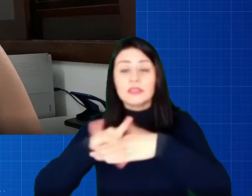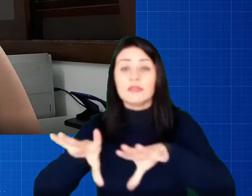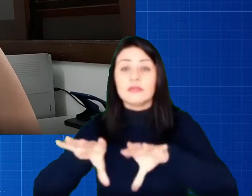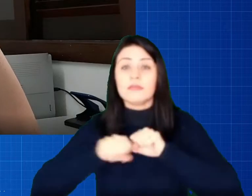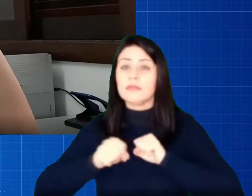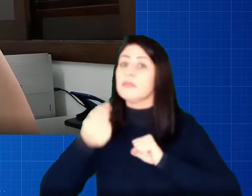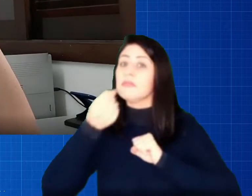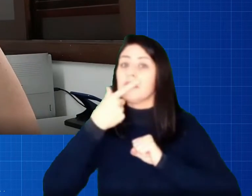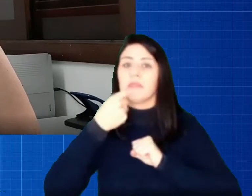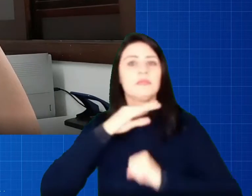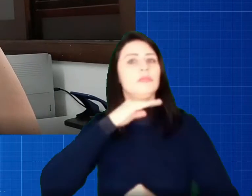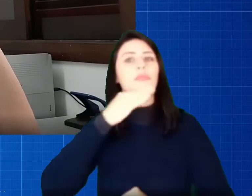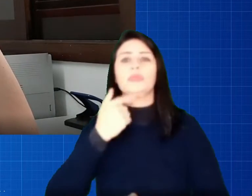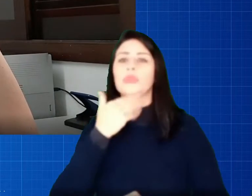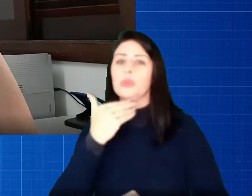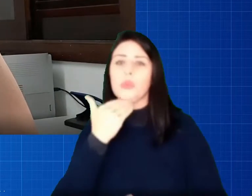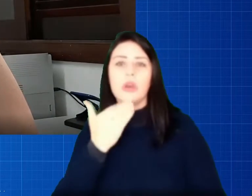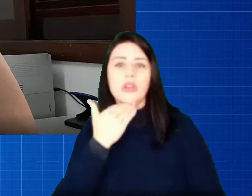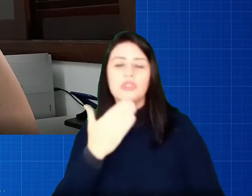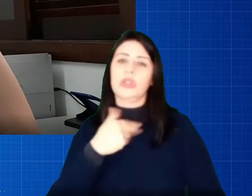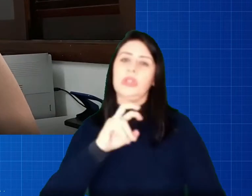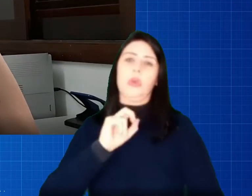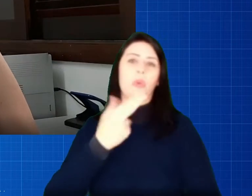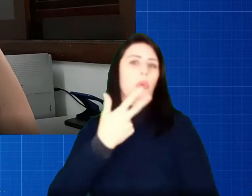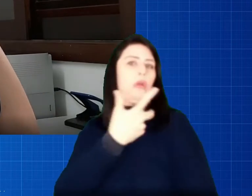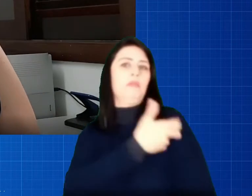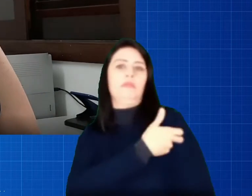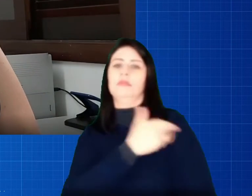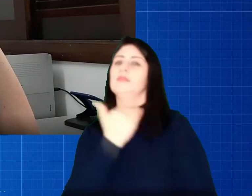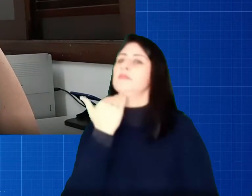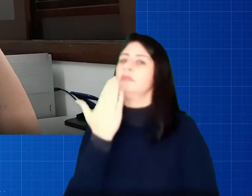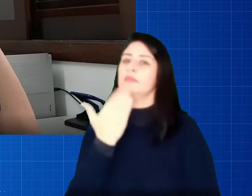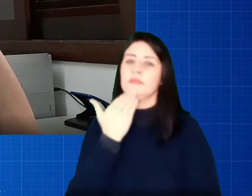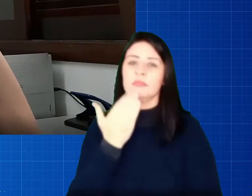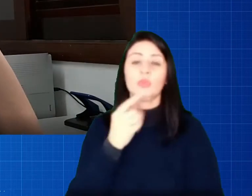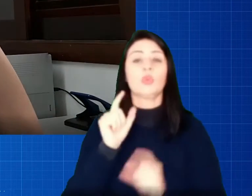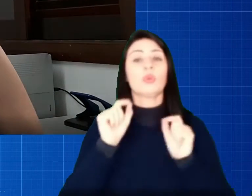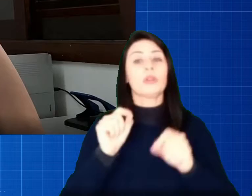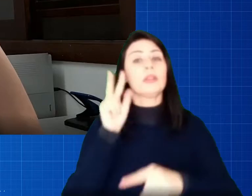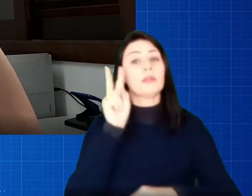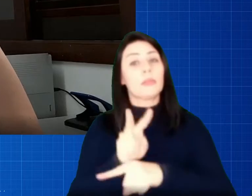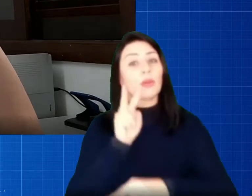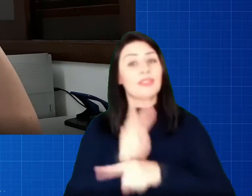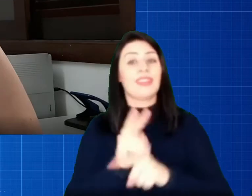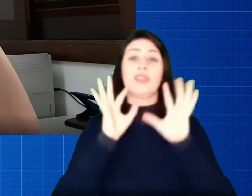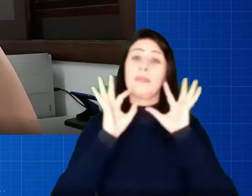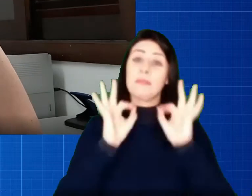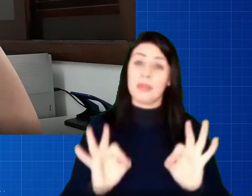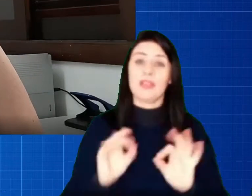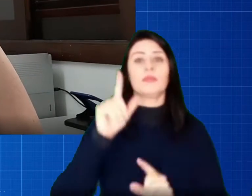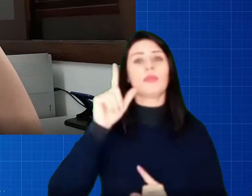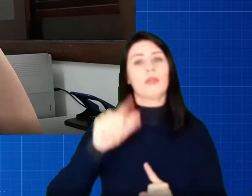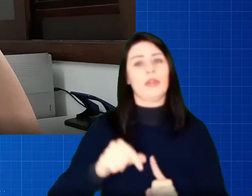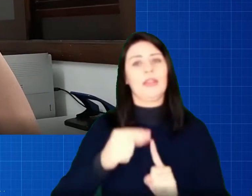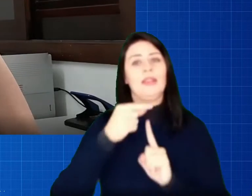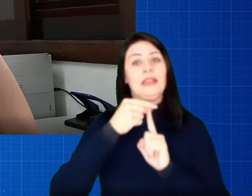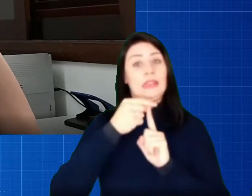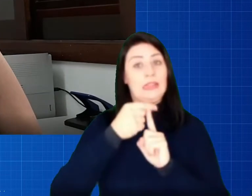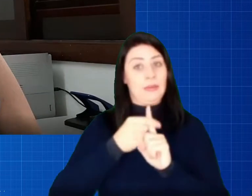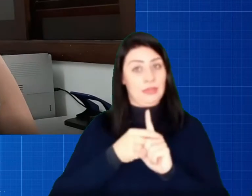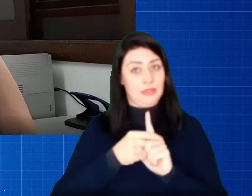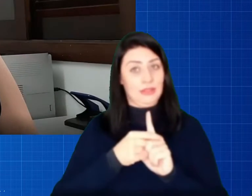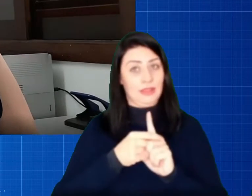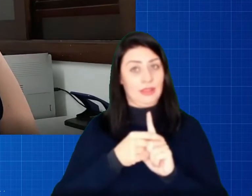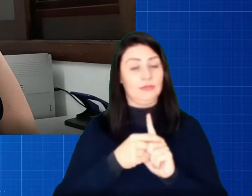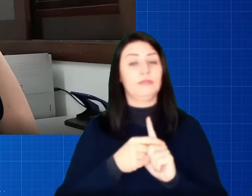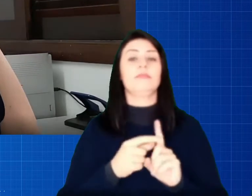são prevenidas com o uso de injetáveis ou com o uso de comprimidos, que o que protege mesmo contra as ISTs é o uso